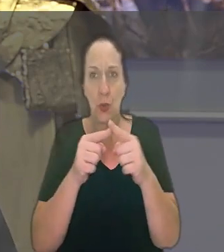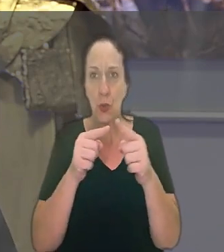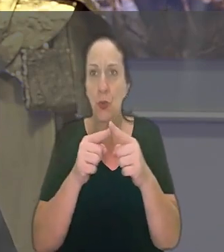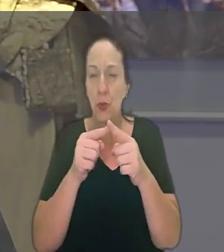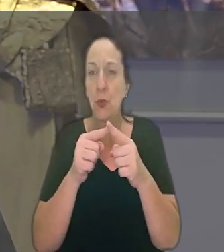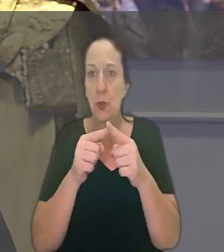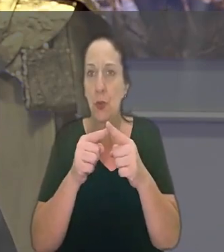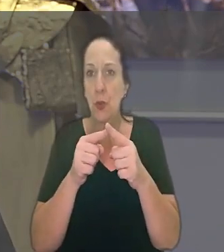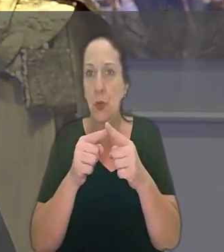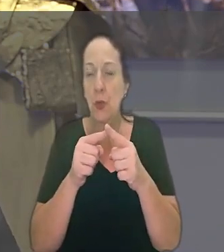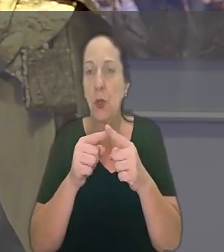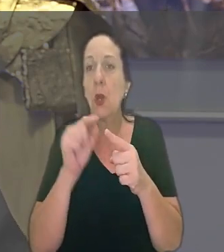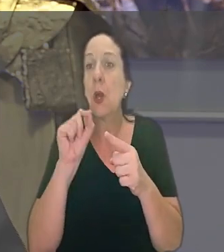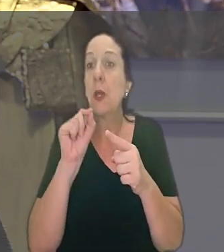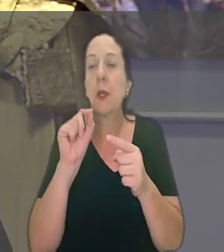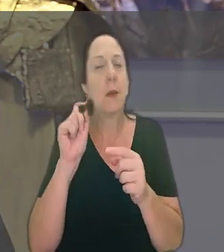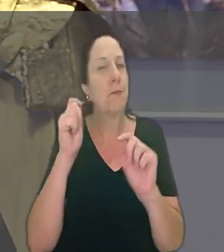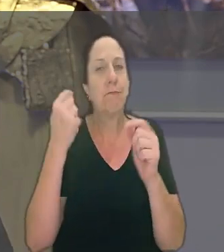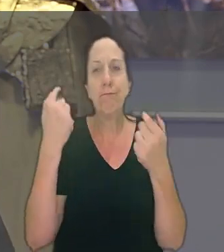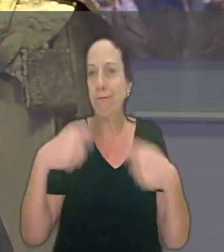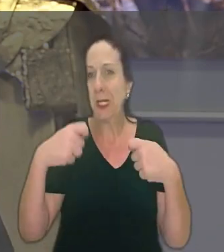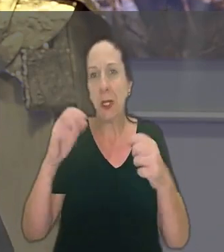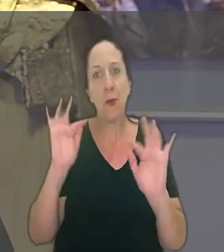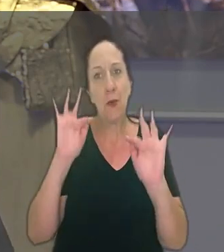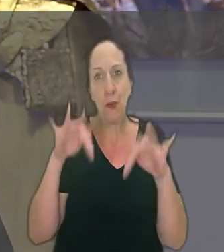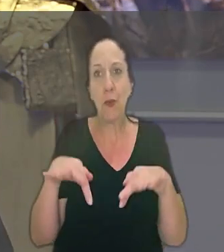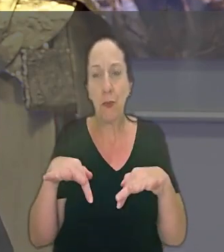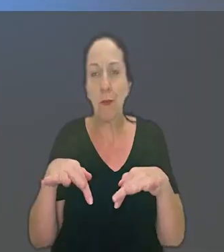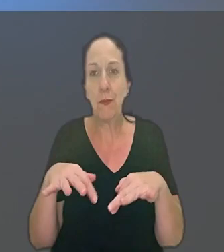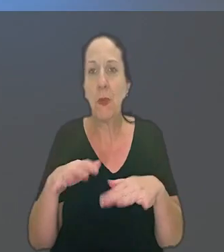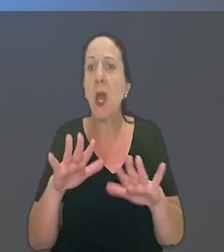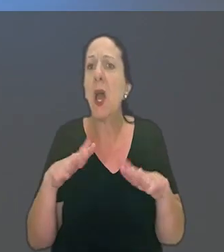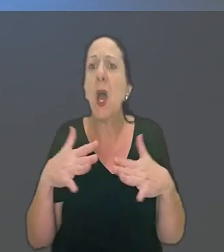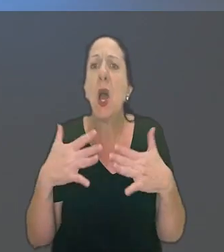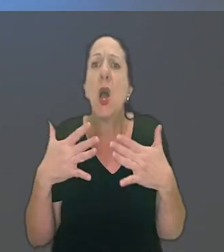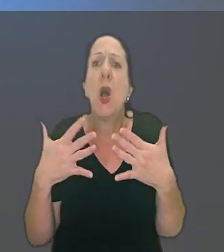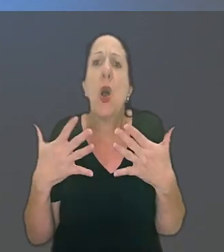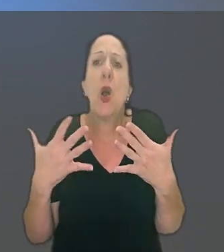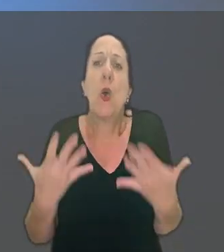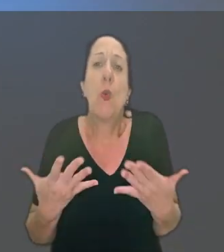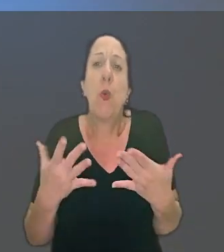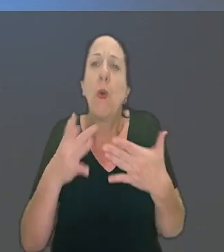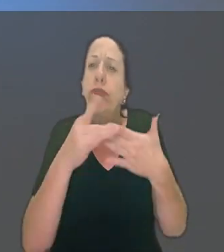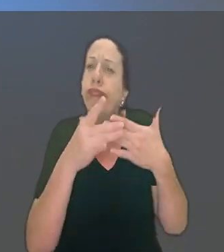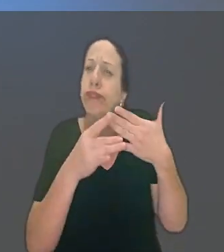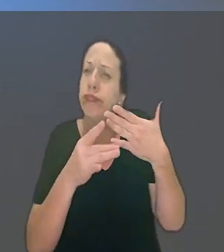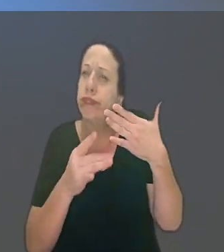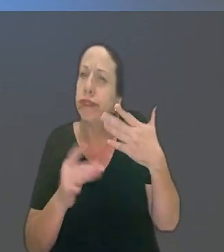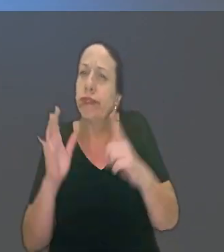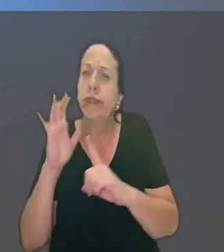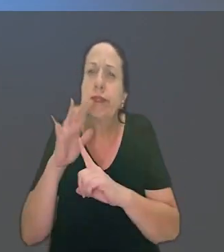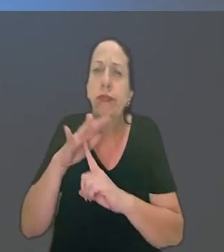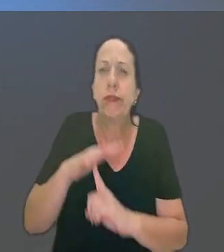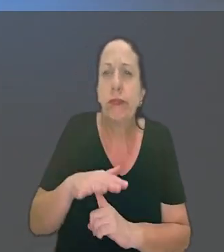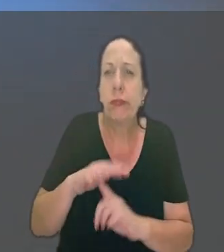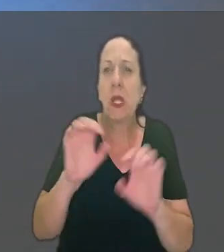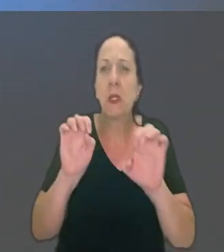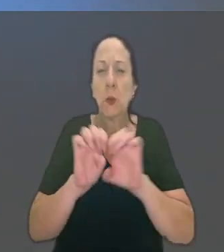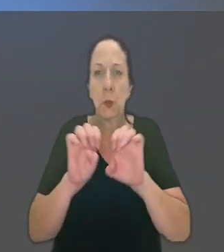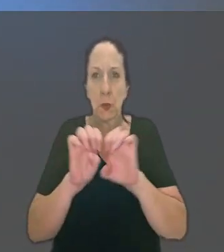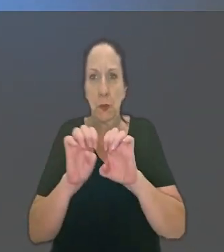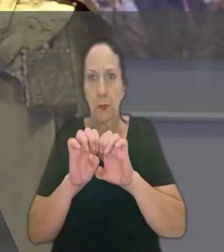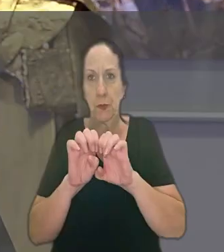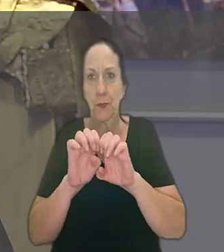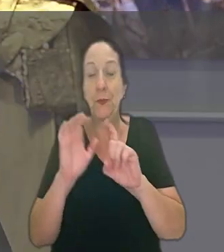uma prática que, como eu disse, tem que ser defenestrada, tem que ser combatida. Correto. E quais são as particularidades do assédio moral